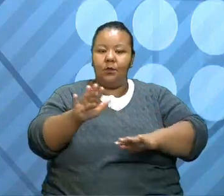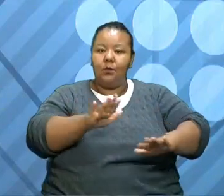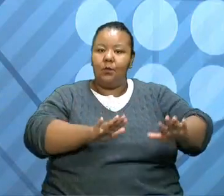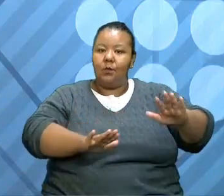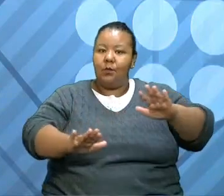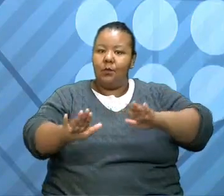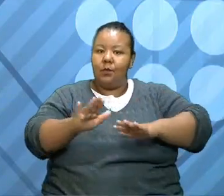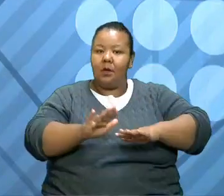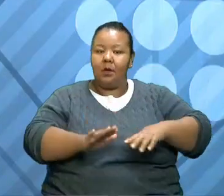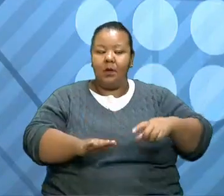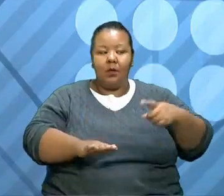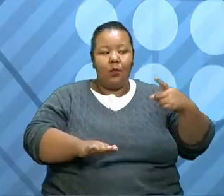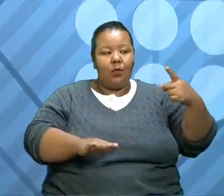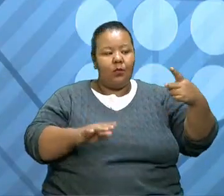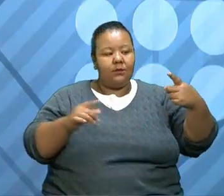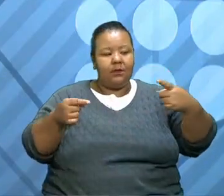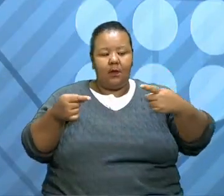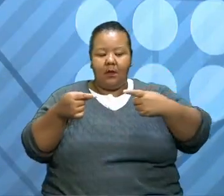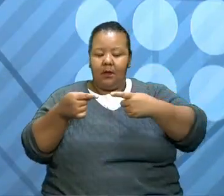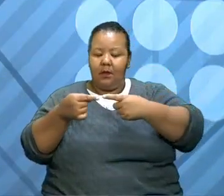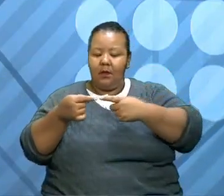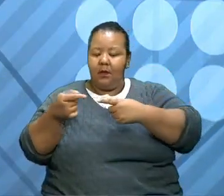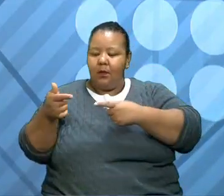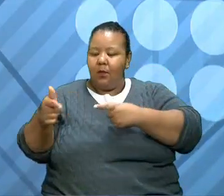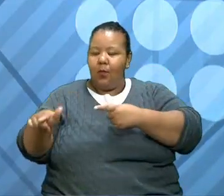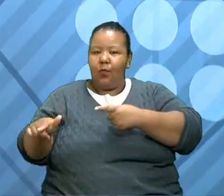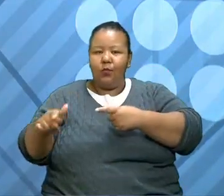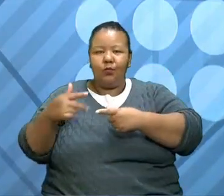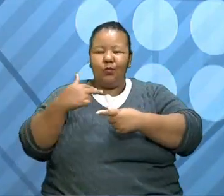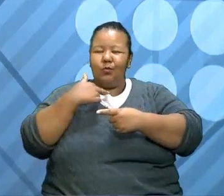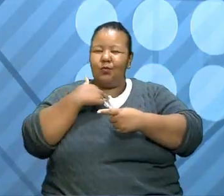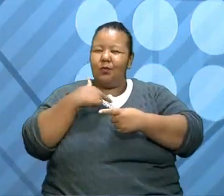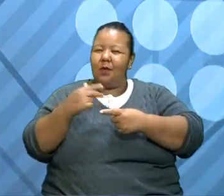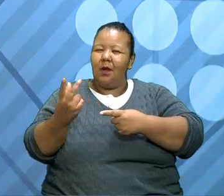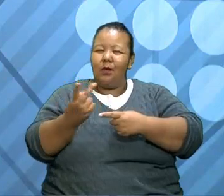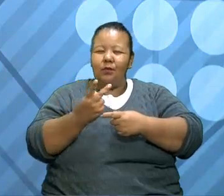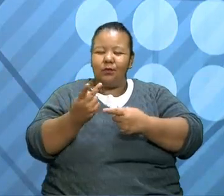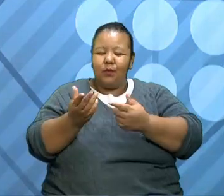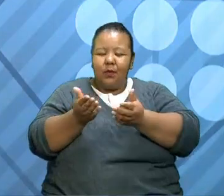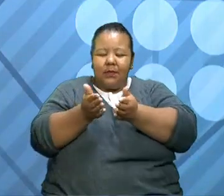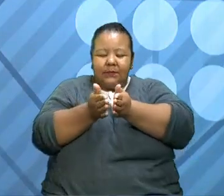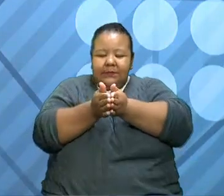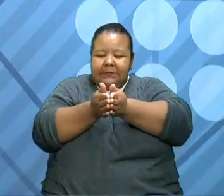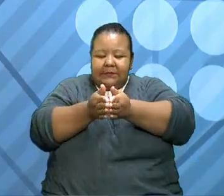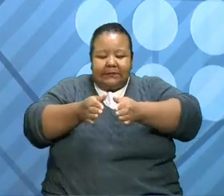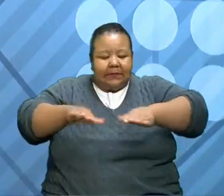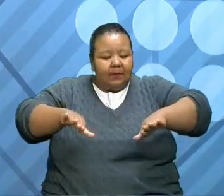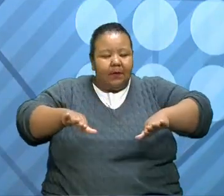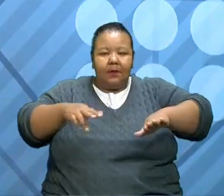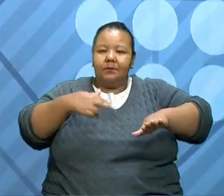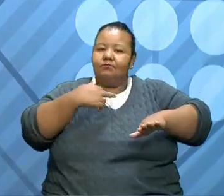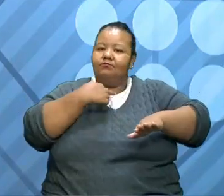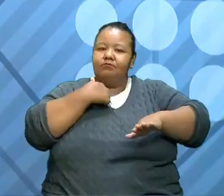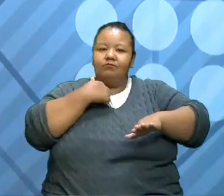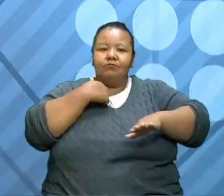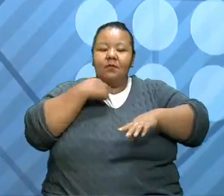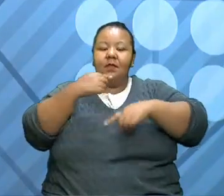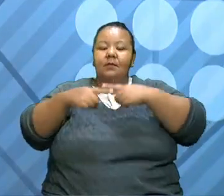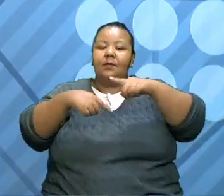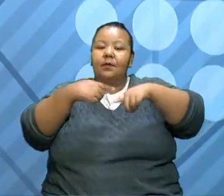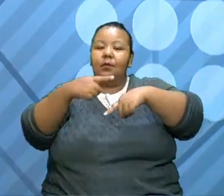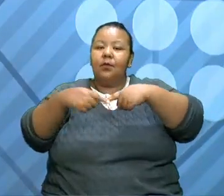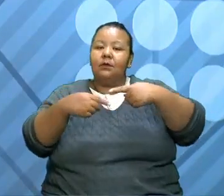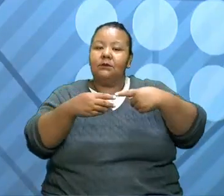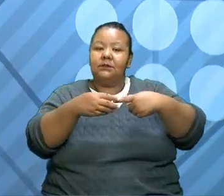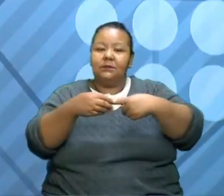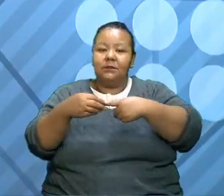ligado diretamente ao outro. Eu não tenho como separar essas duas funções para depois eu ir para a função de direção. Porque